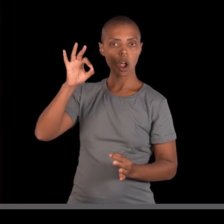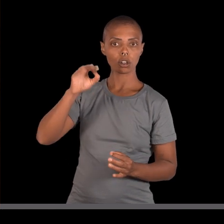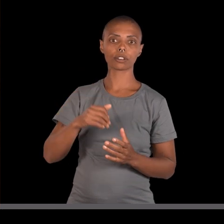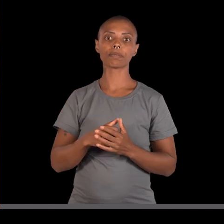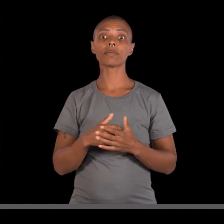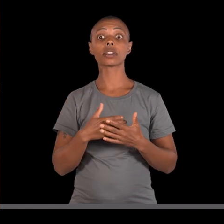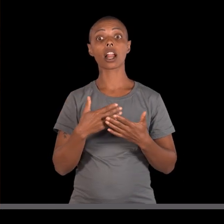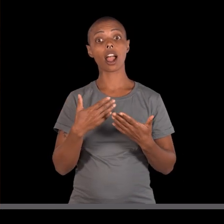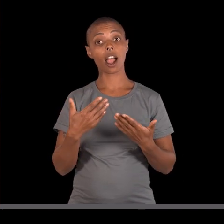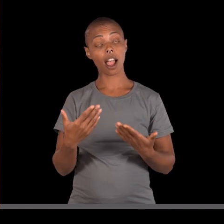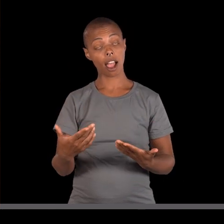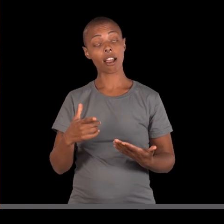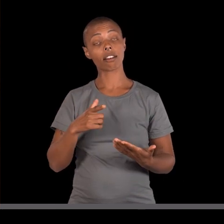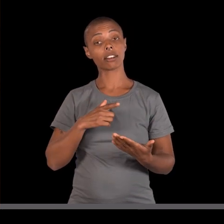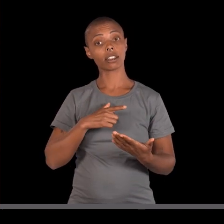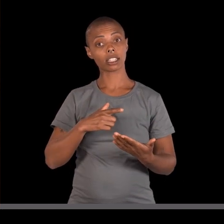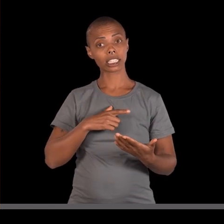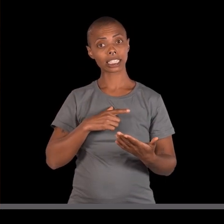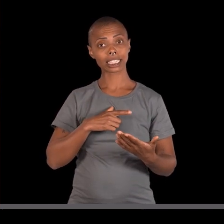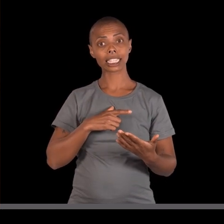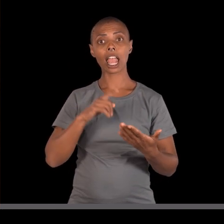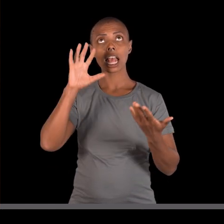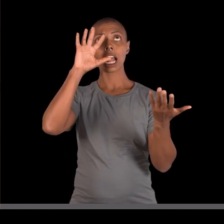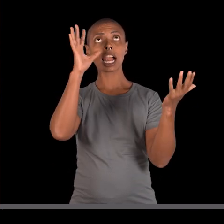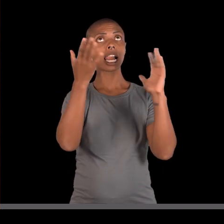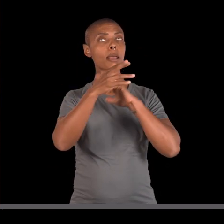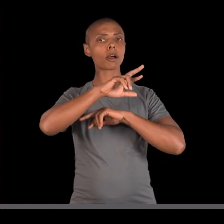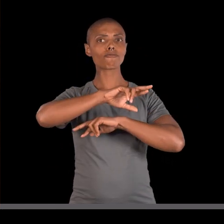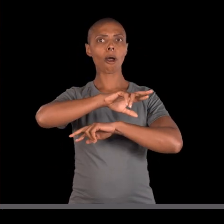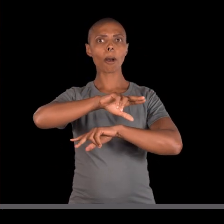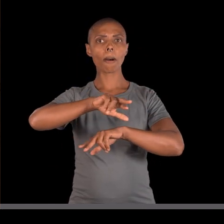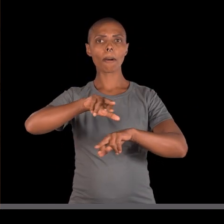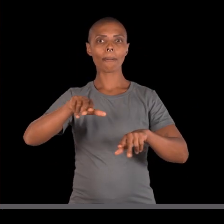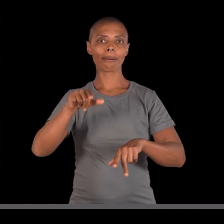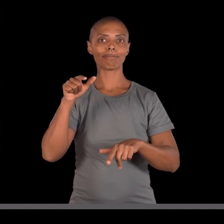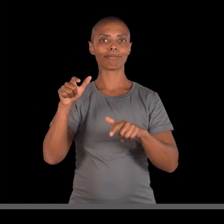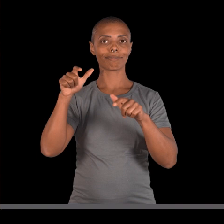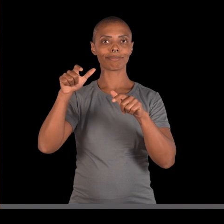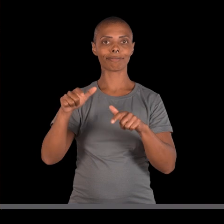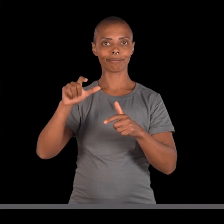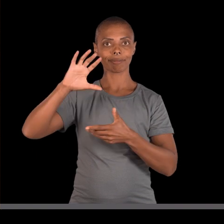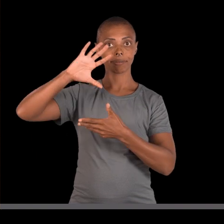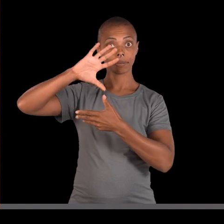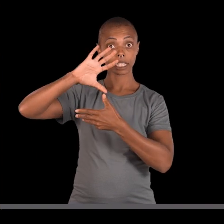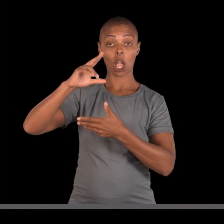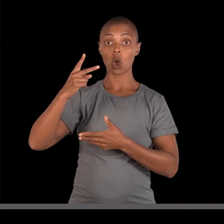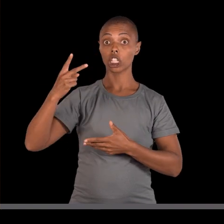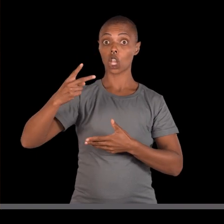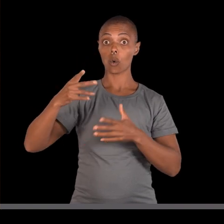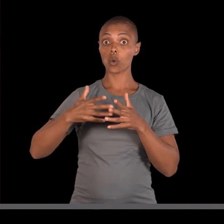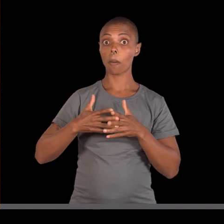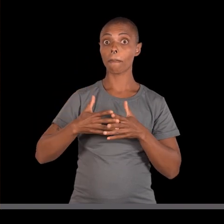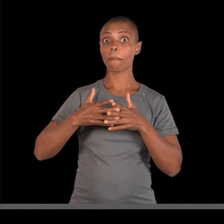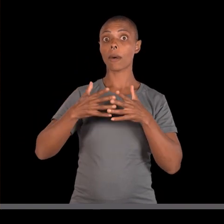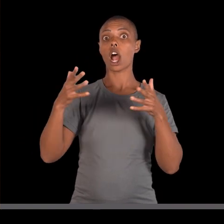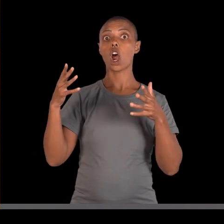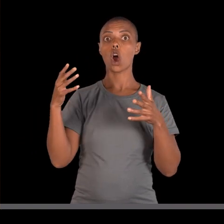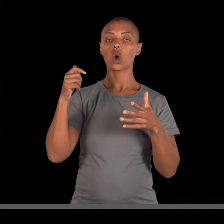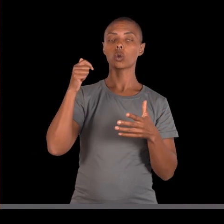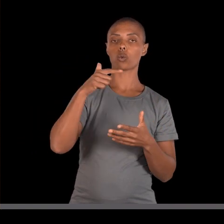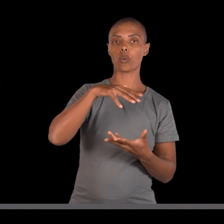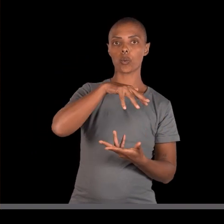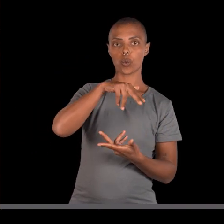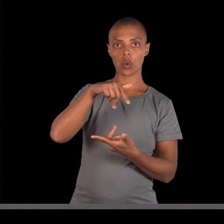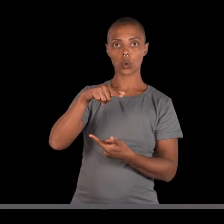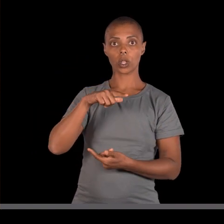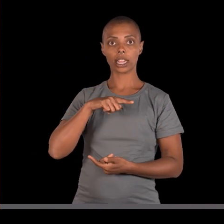norte-sul, o que vai fazer com que haja uma grande variedade de climas, tá? É o segundo maior continente do mundo,